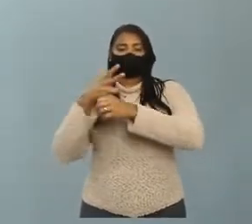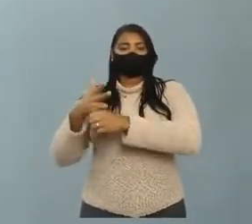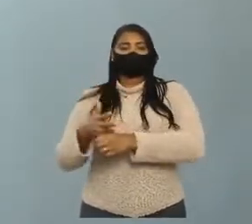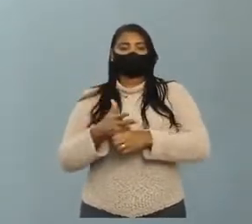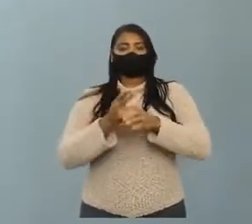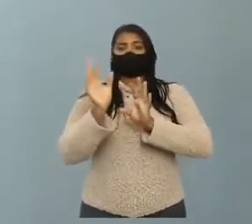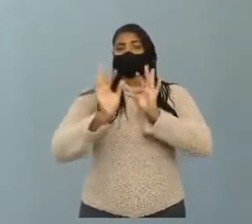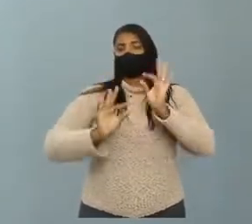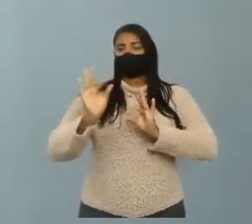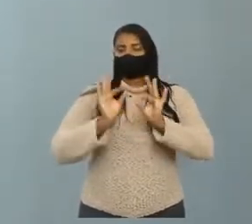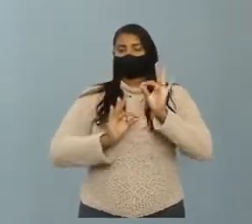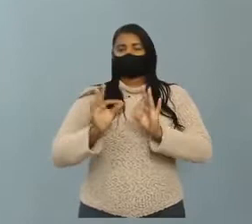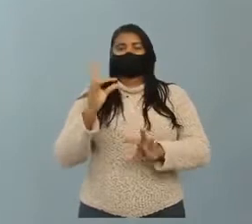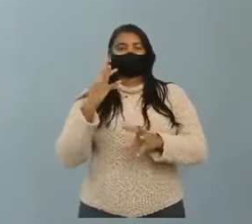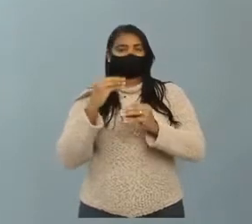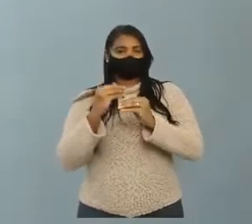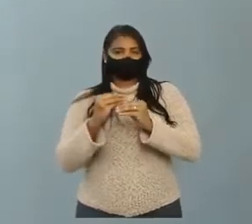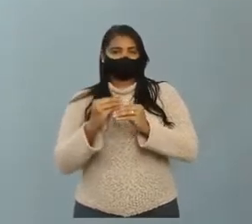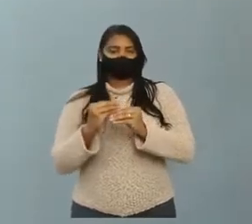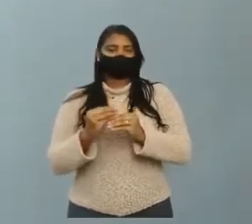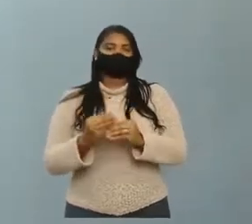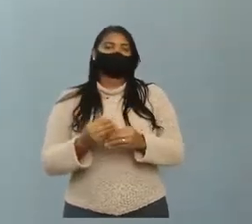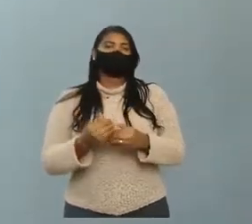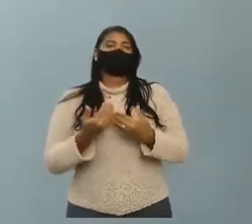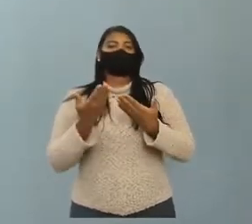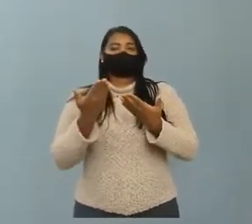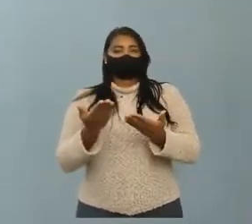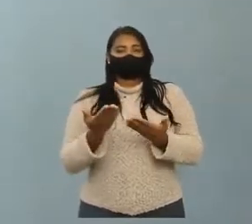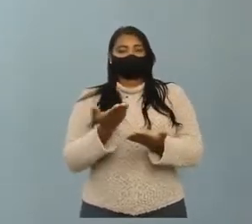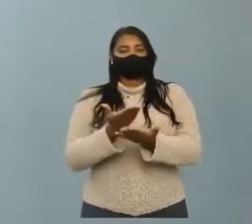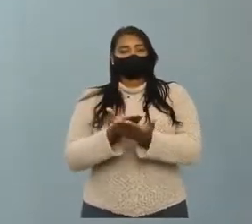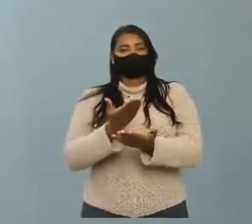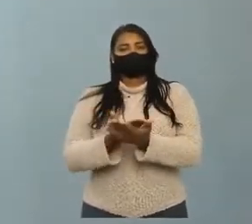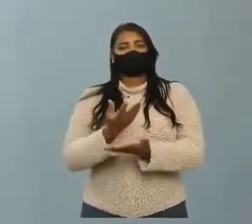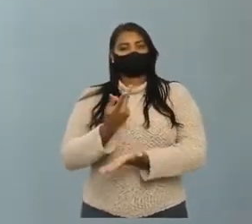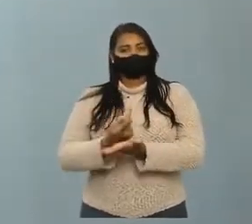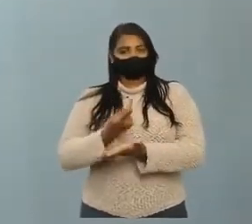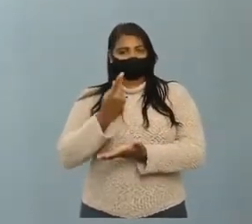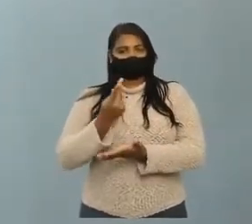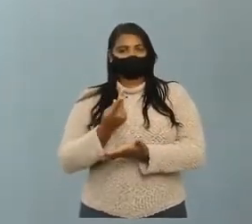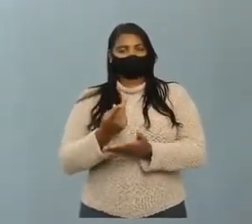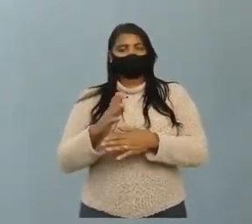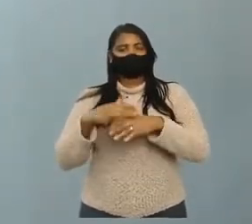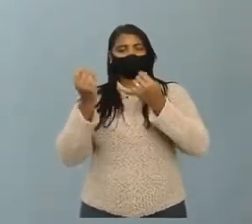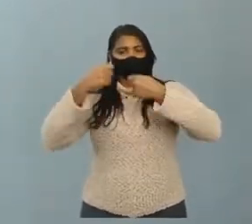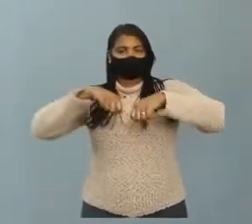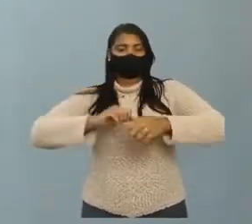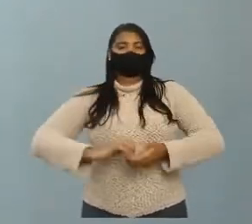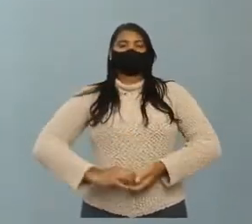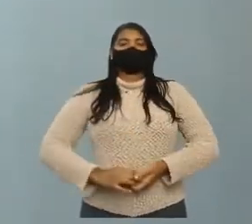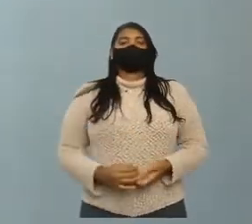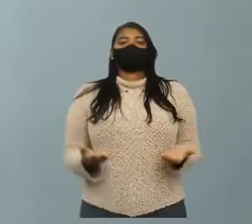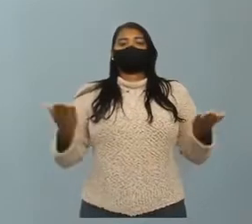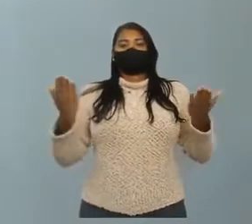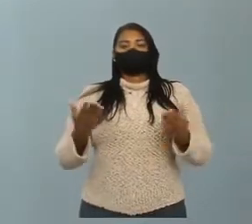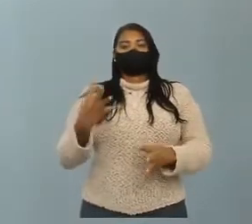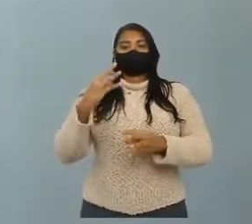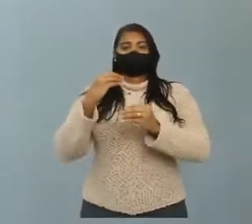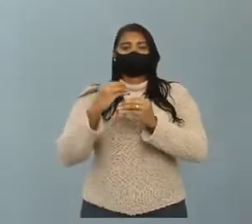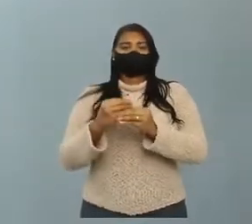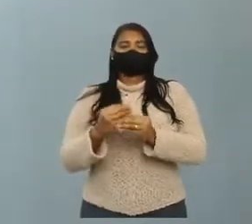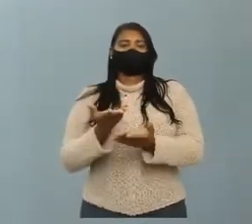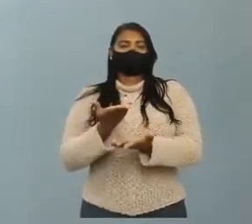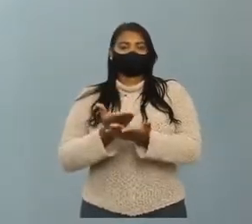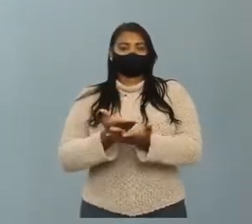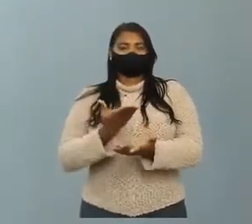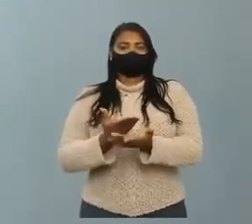grupo que está por trás, que está nos bastidores, para que essa aula aconteça da melhor maneira possível. Então, vamos lá para